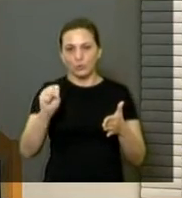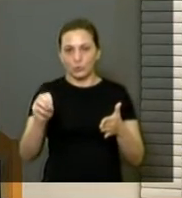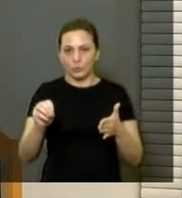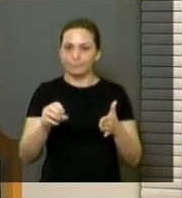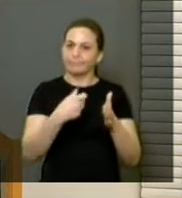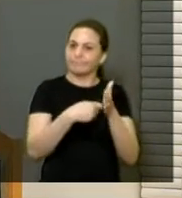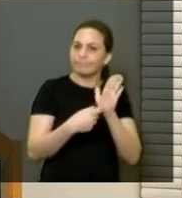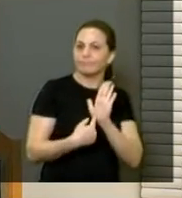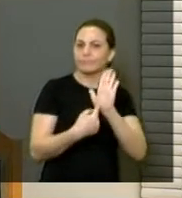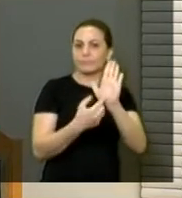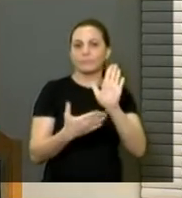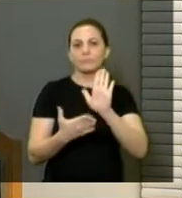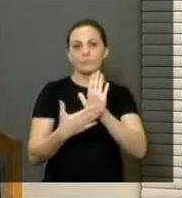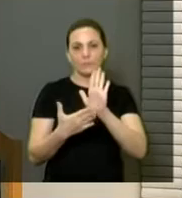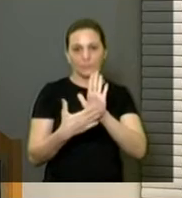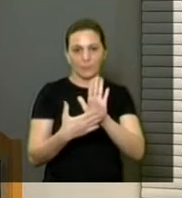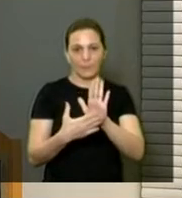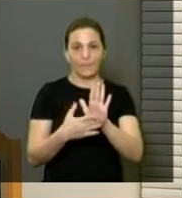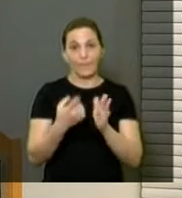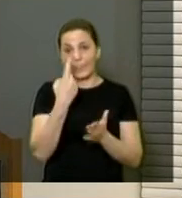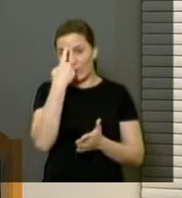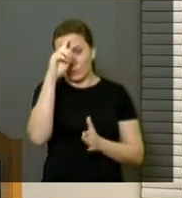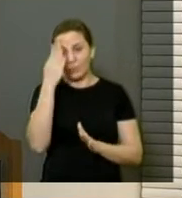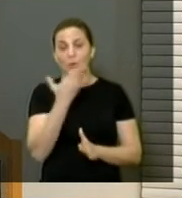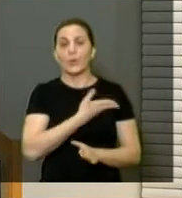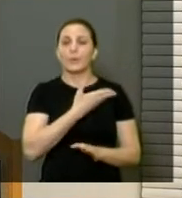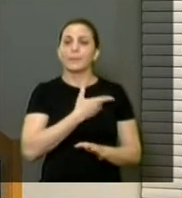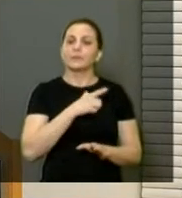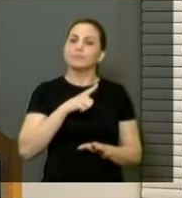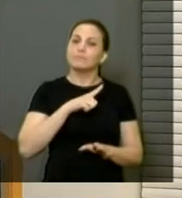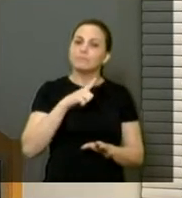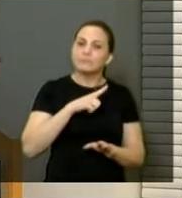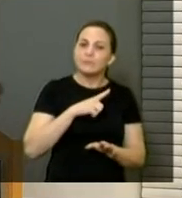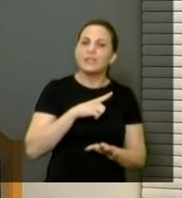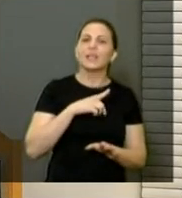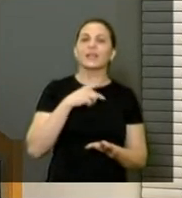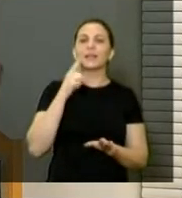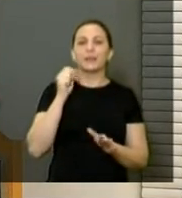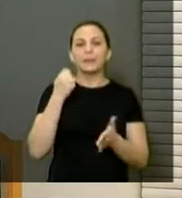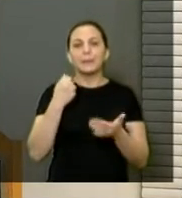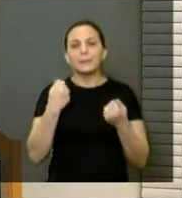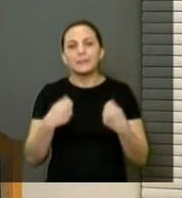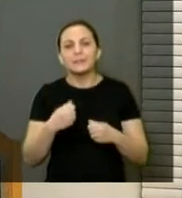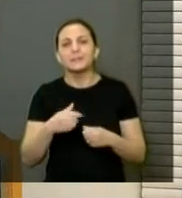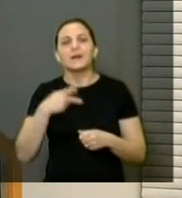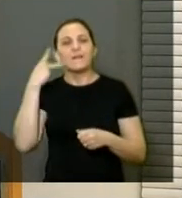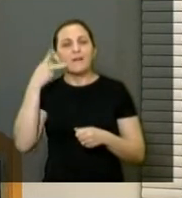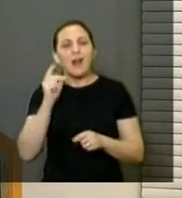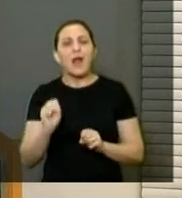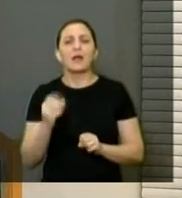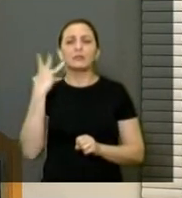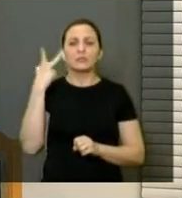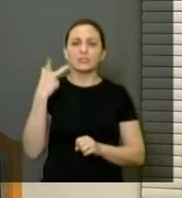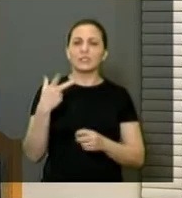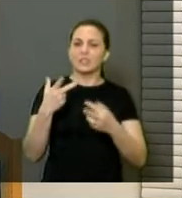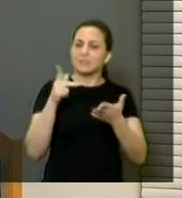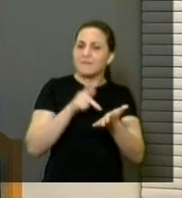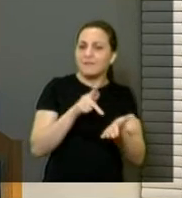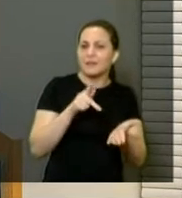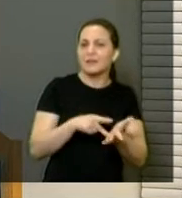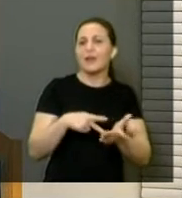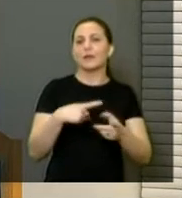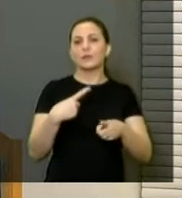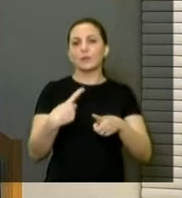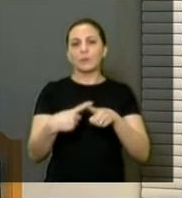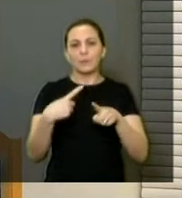então era para dirimir uma dúvida que alguns amigos ficaram falando renato você tem que fazer falar o que está acontecendo de verdade porque